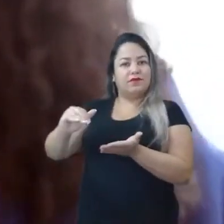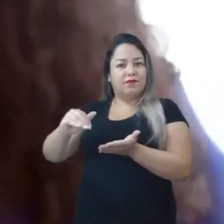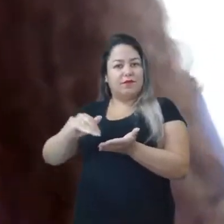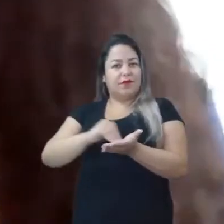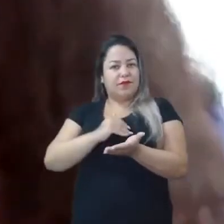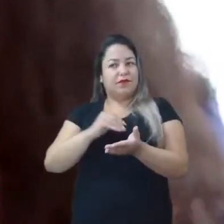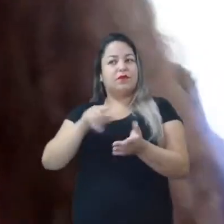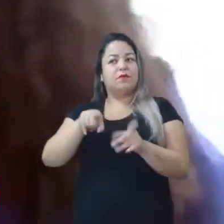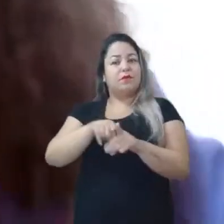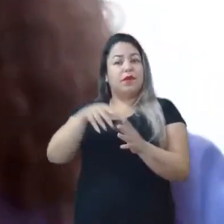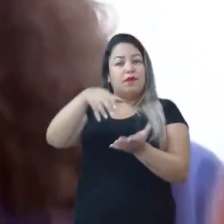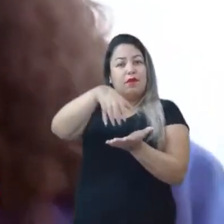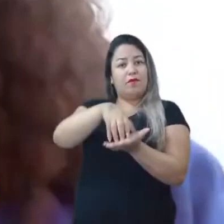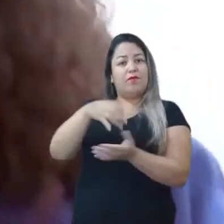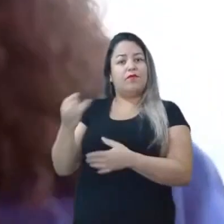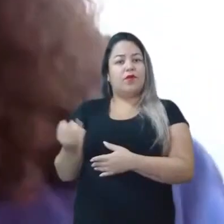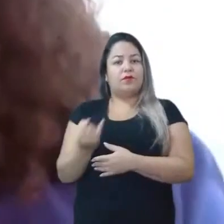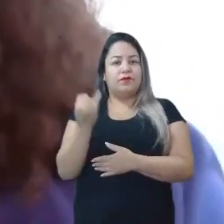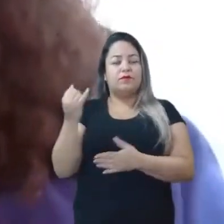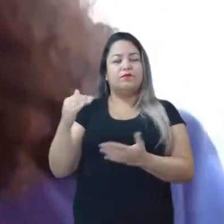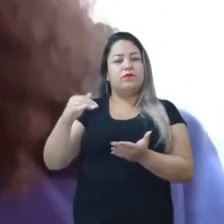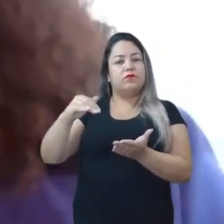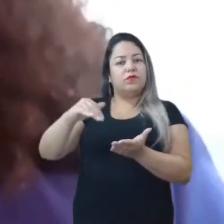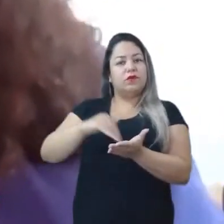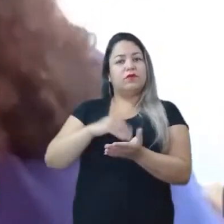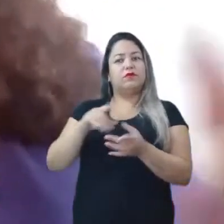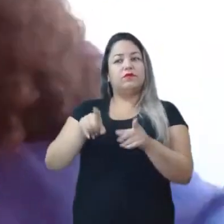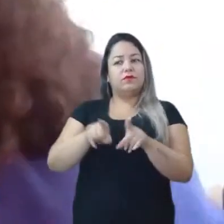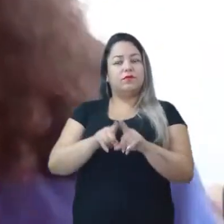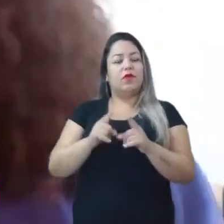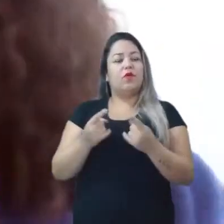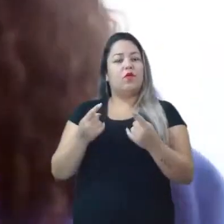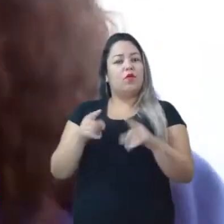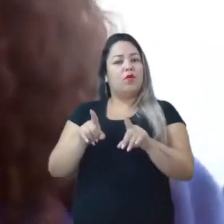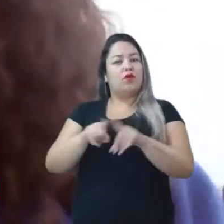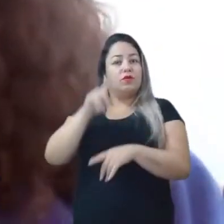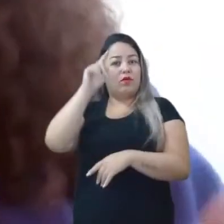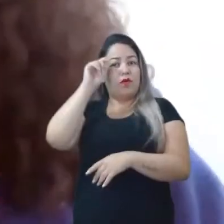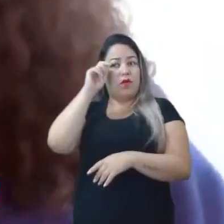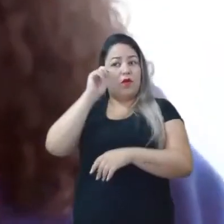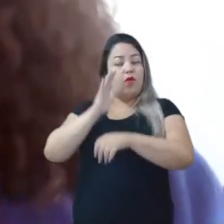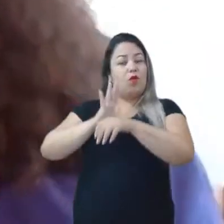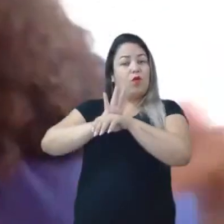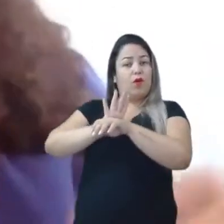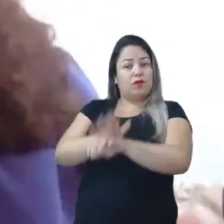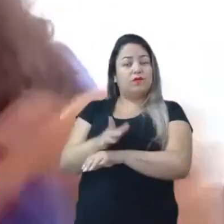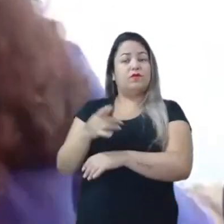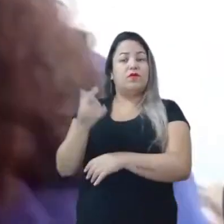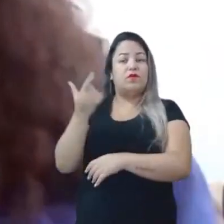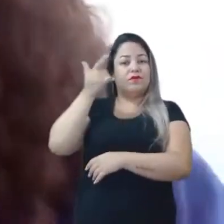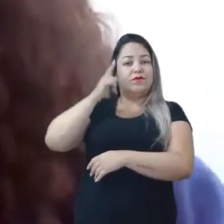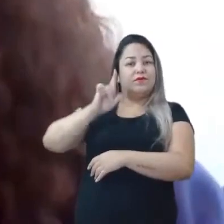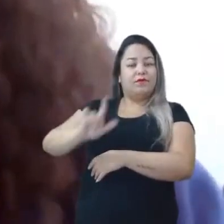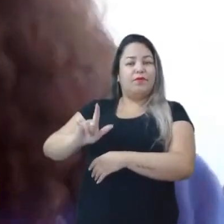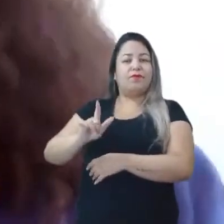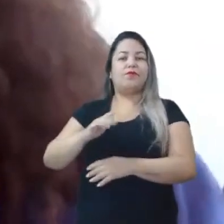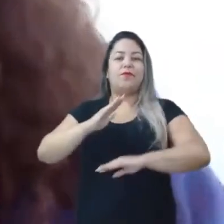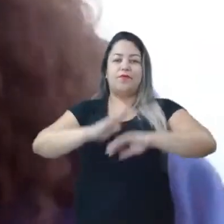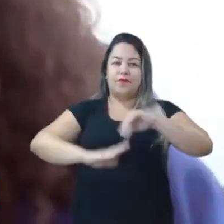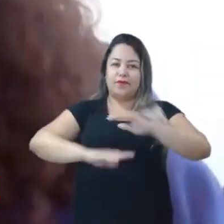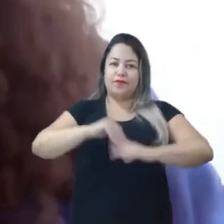setoriais, ela é importante. Através da Secretaria de Combate ao Racismo, eu consegui, né, na minha